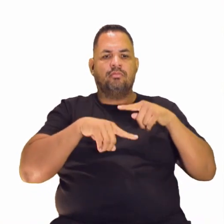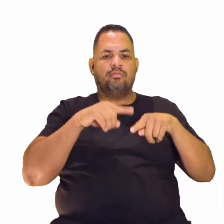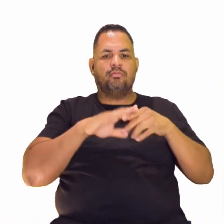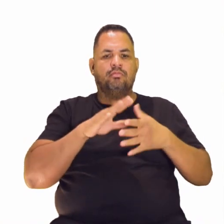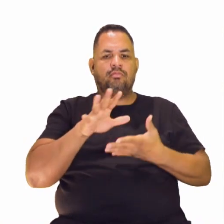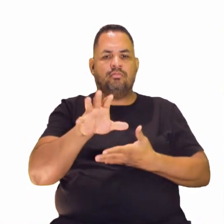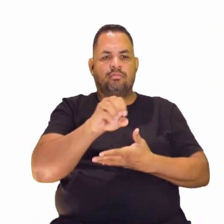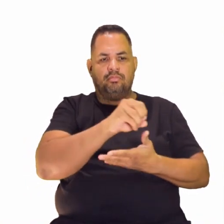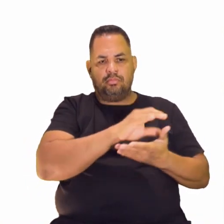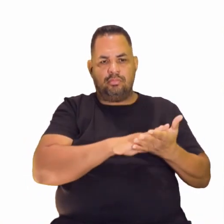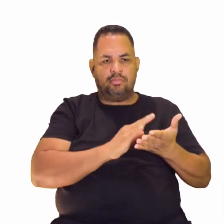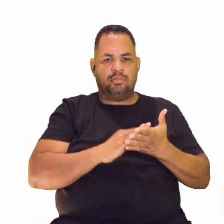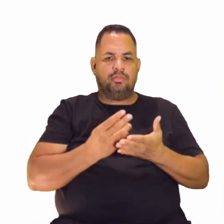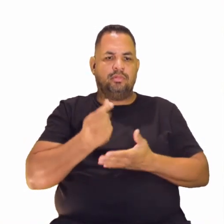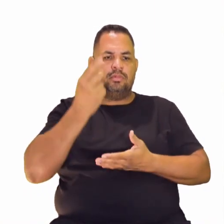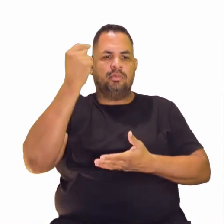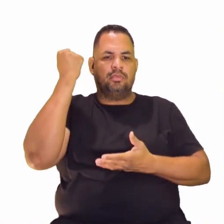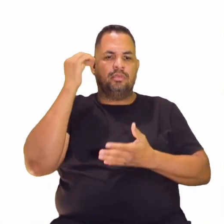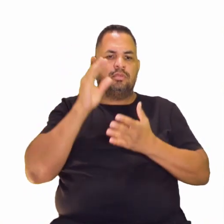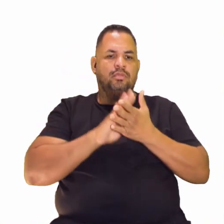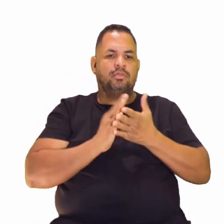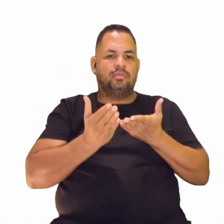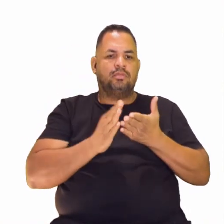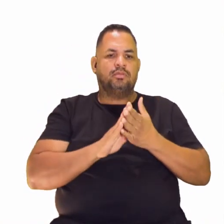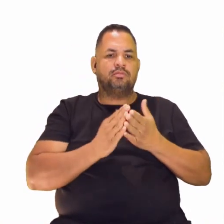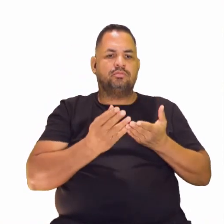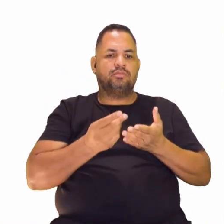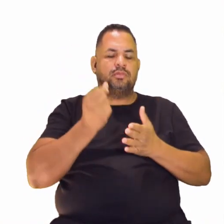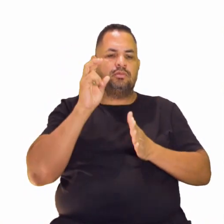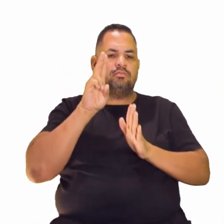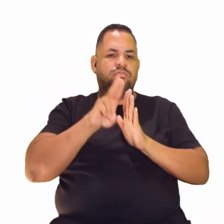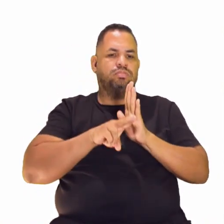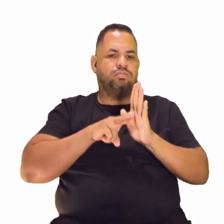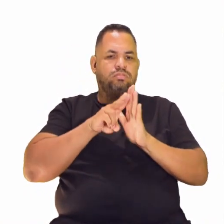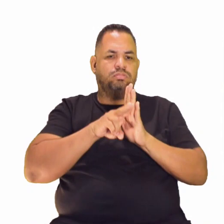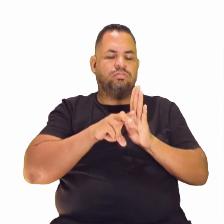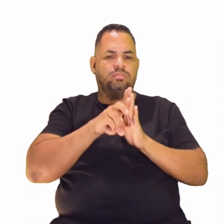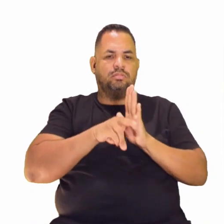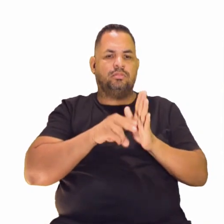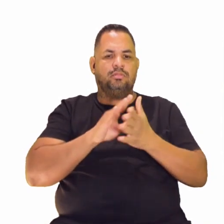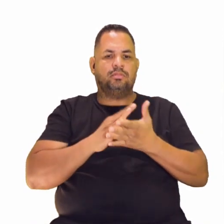material retirado de uma antiga estação de trem